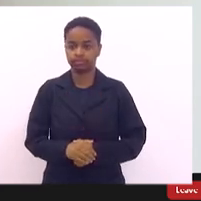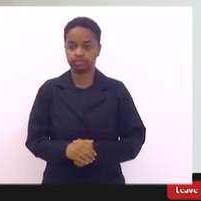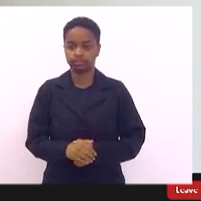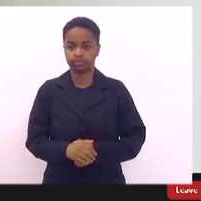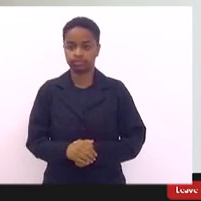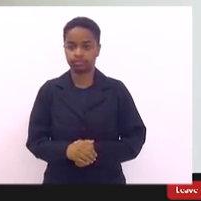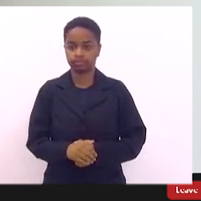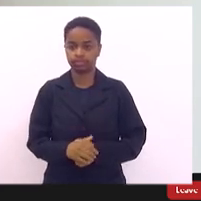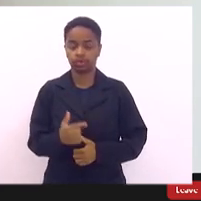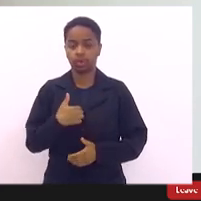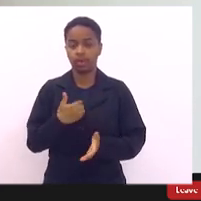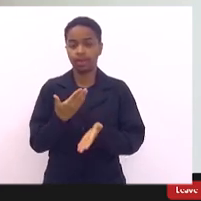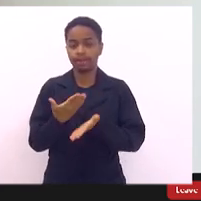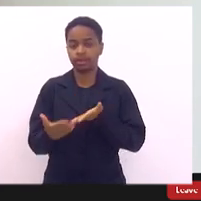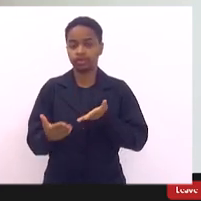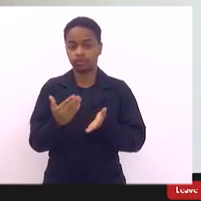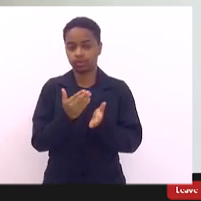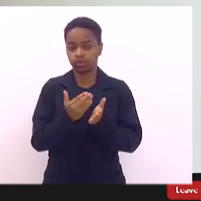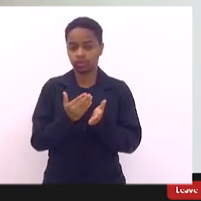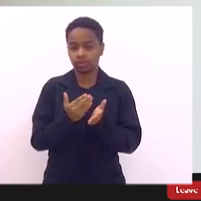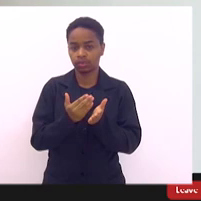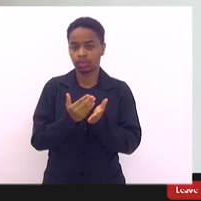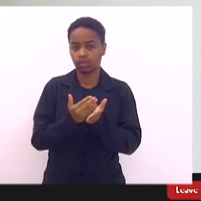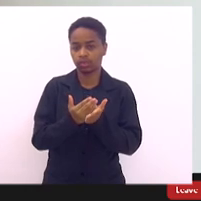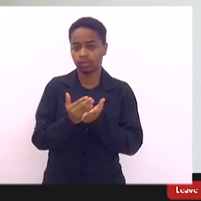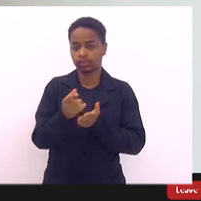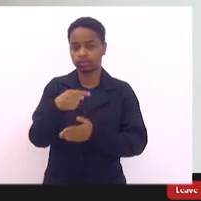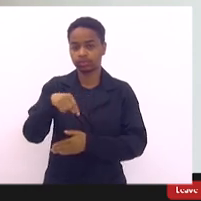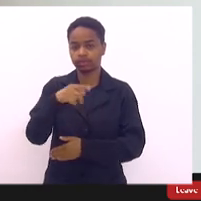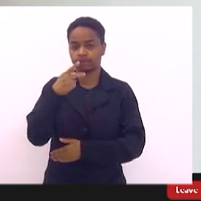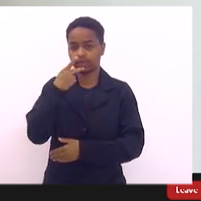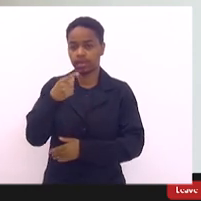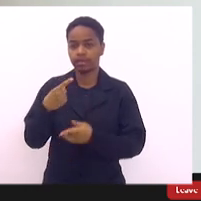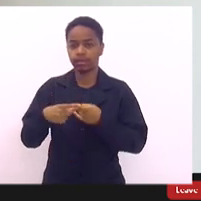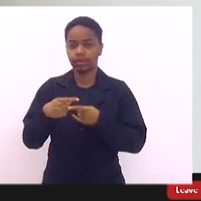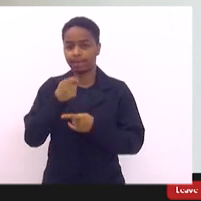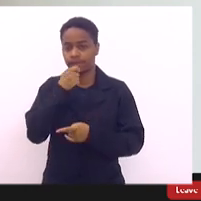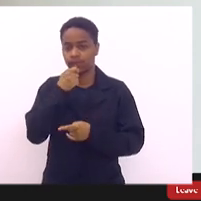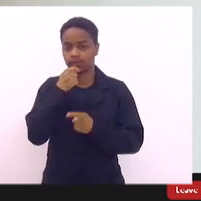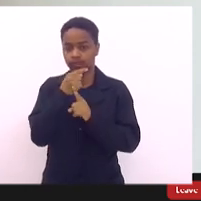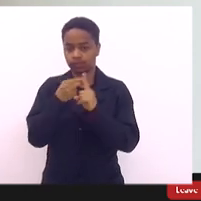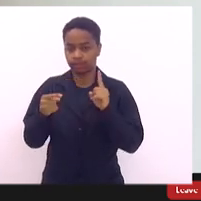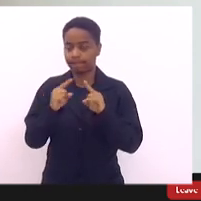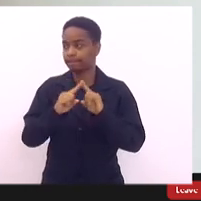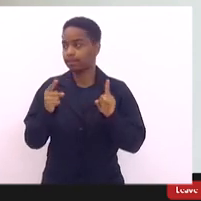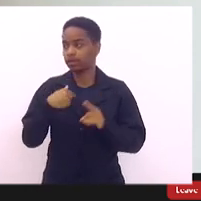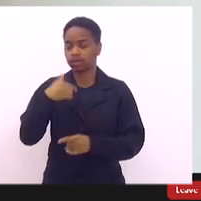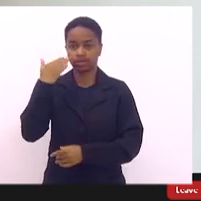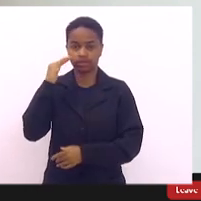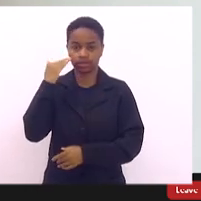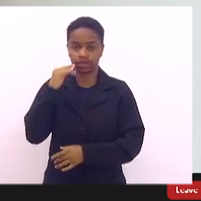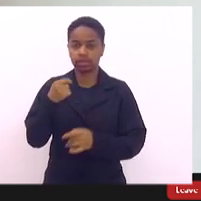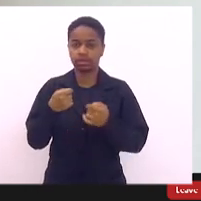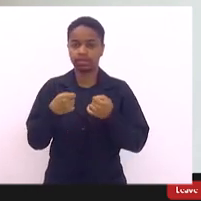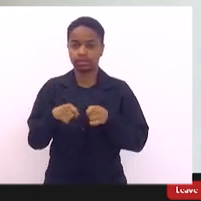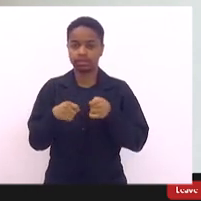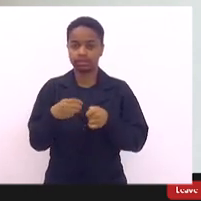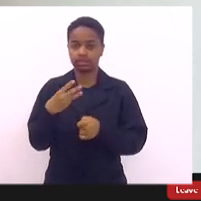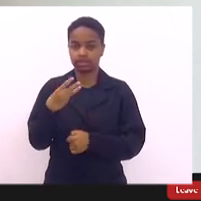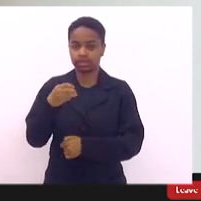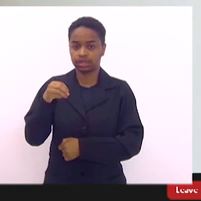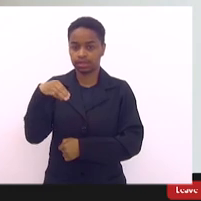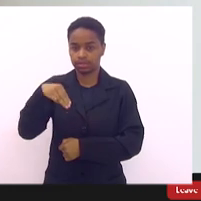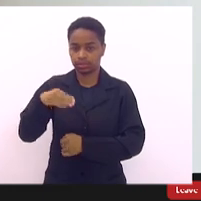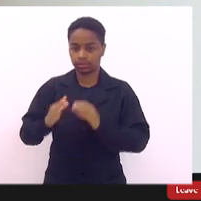um pouquinho do começo da fala de vocês, porque o microfone estava fechado, mas eu entendi que é para fazer até meia hora. Eu vou tentar até ser